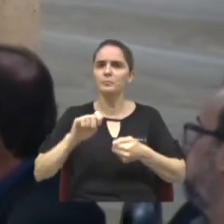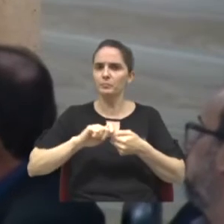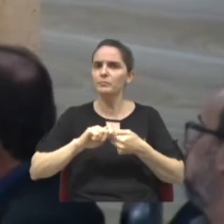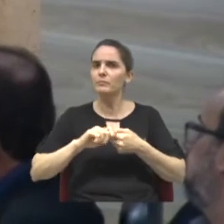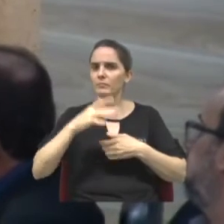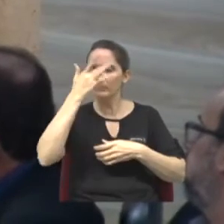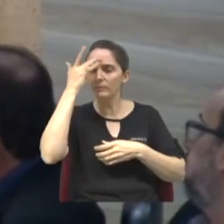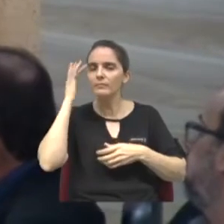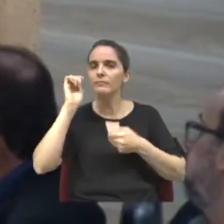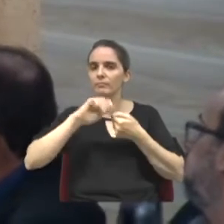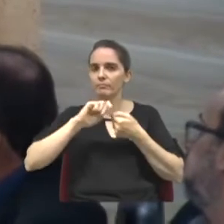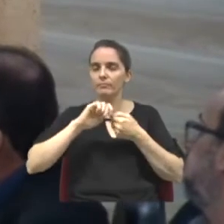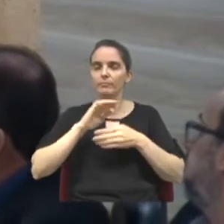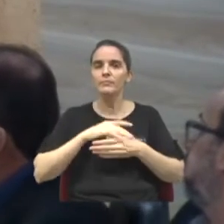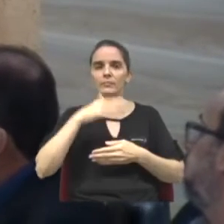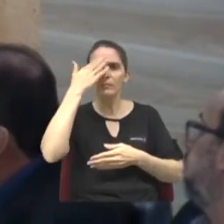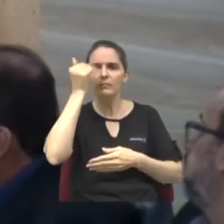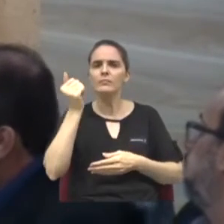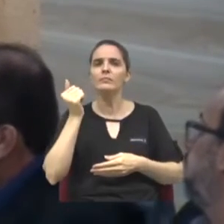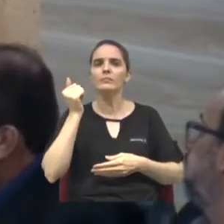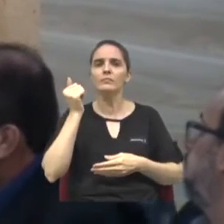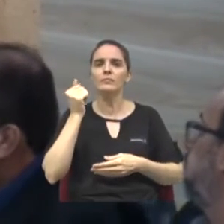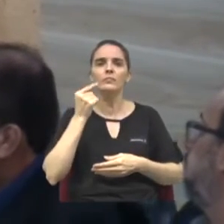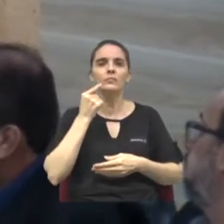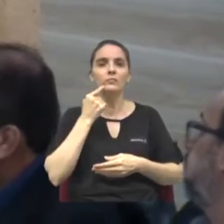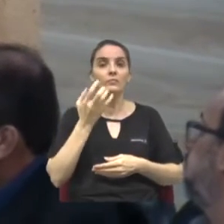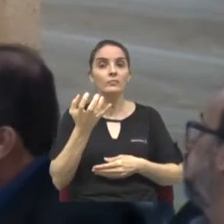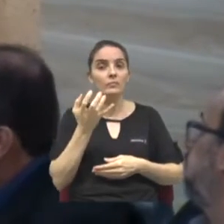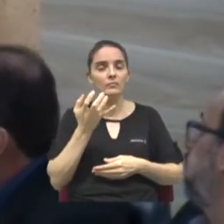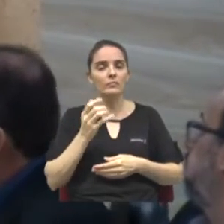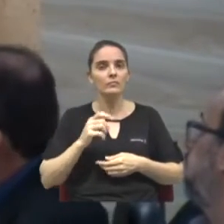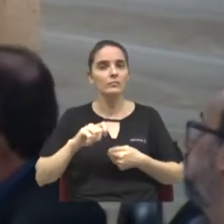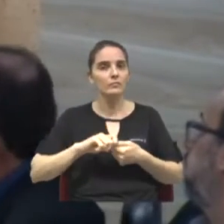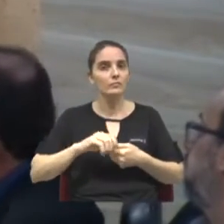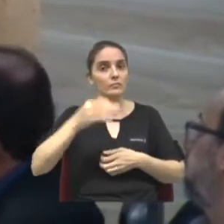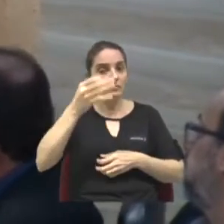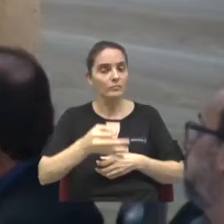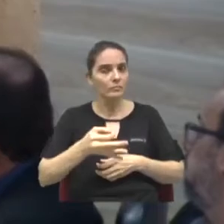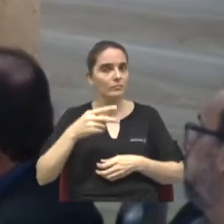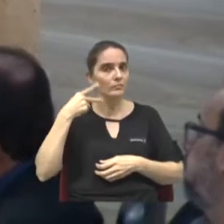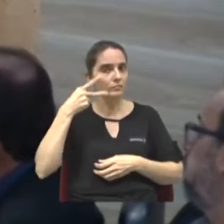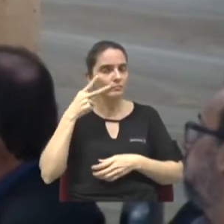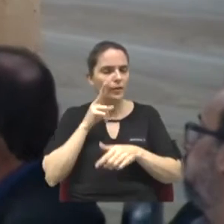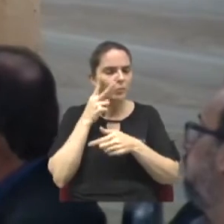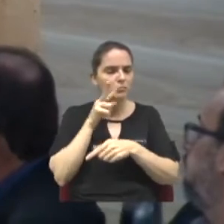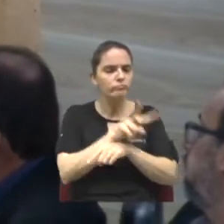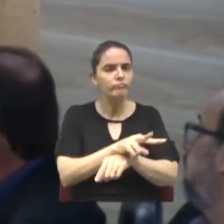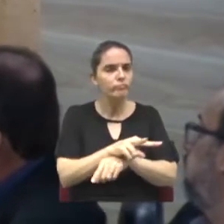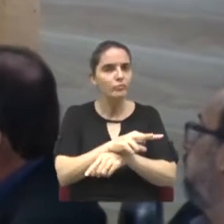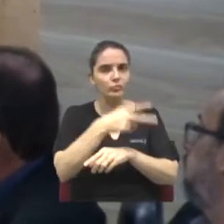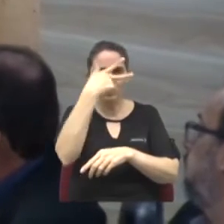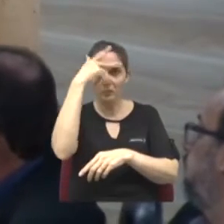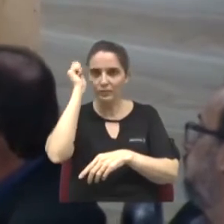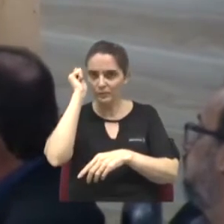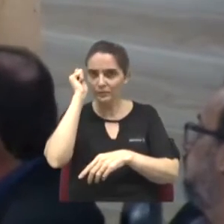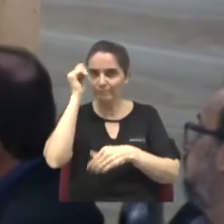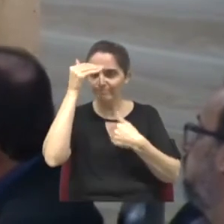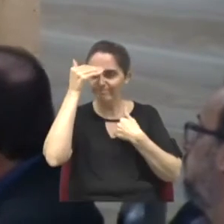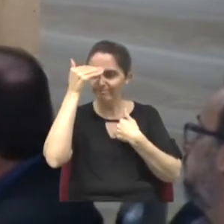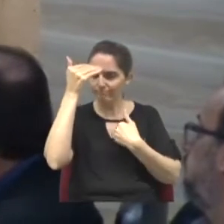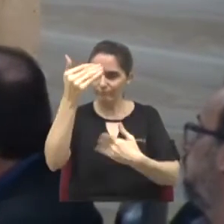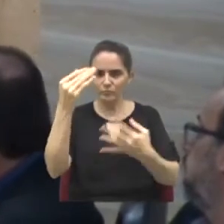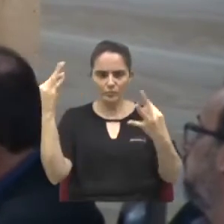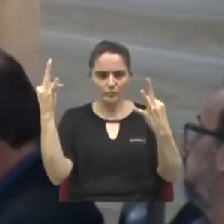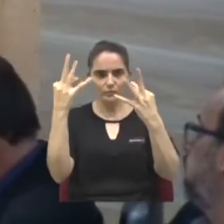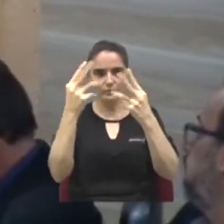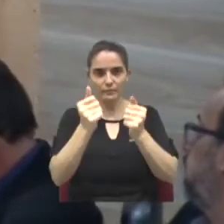sabia que eu pura e simplesmente queria fazer o meu papel de vereador, que era fiscalizar o executivo. Então, quero agradecer a